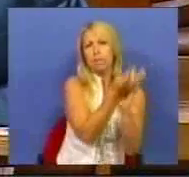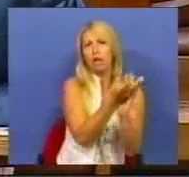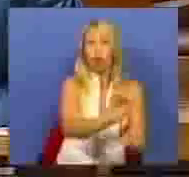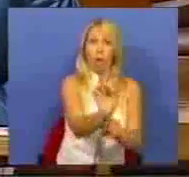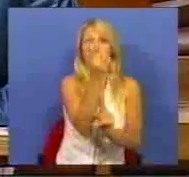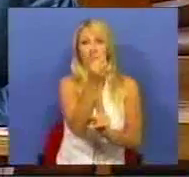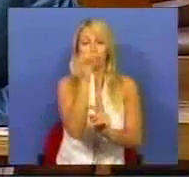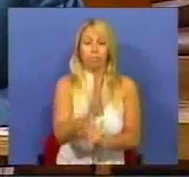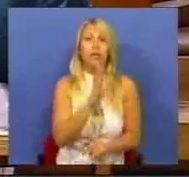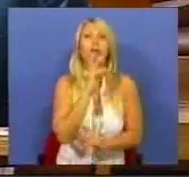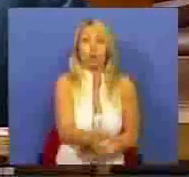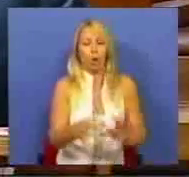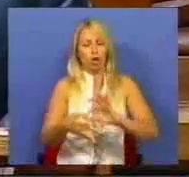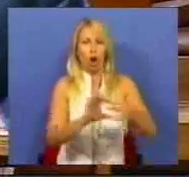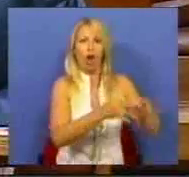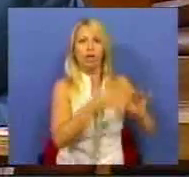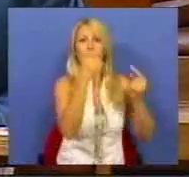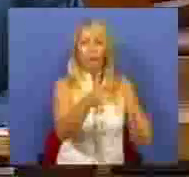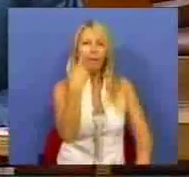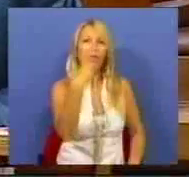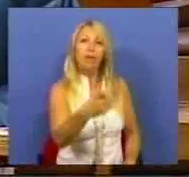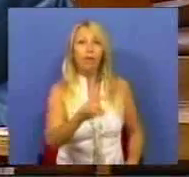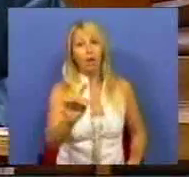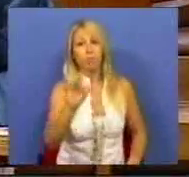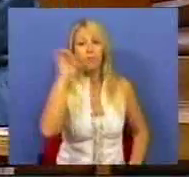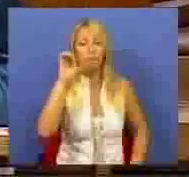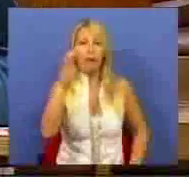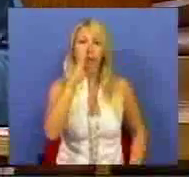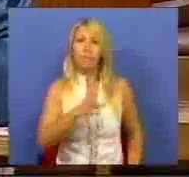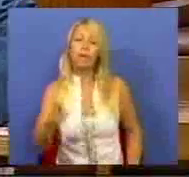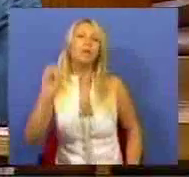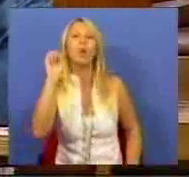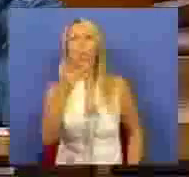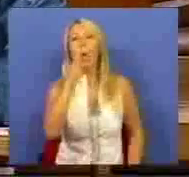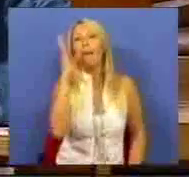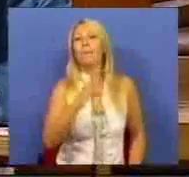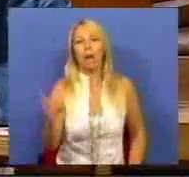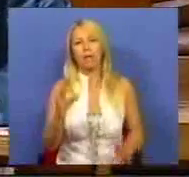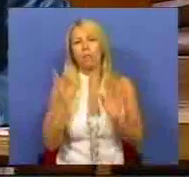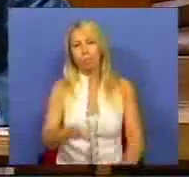ser uma resposta coerente, constatamos que ou não foram aplicadas ou foram aplicadas e